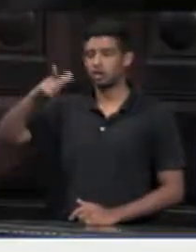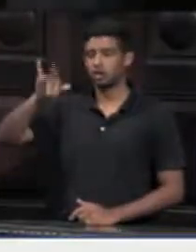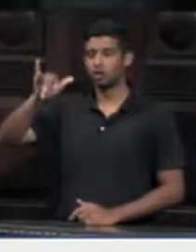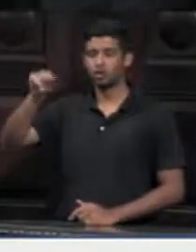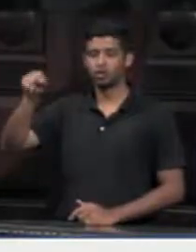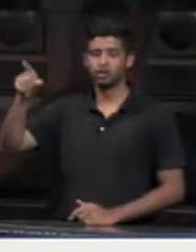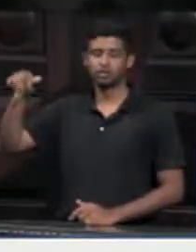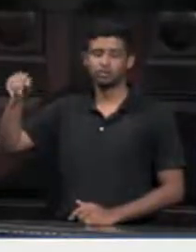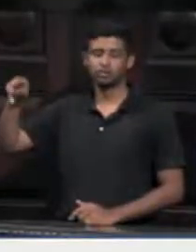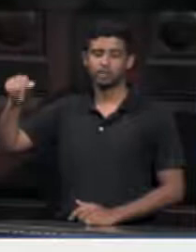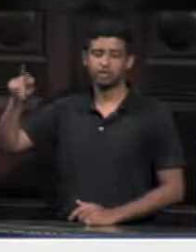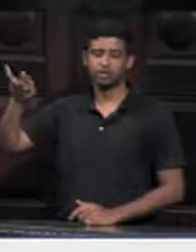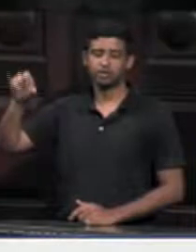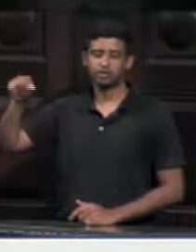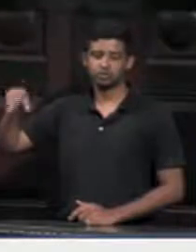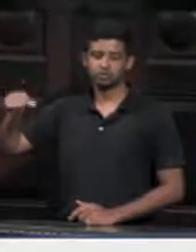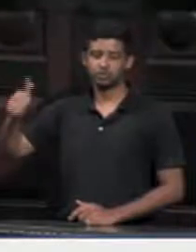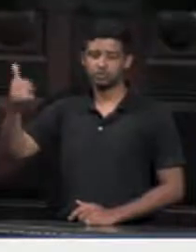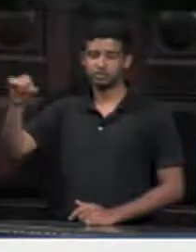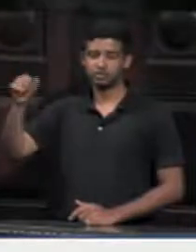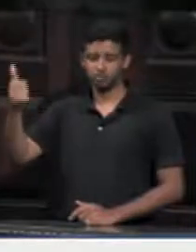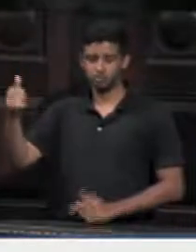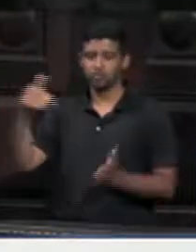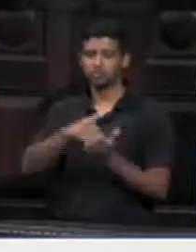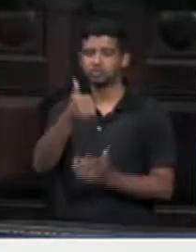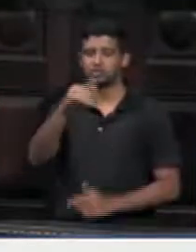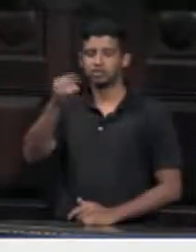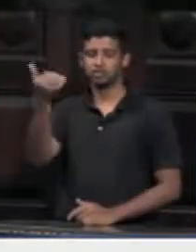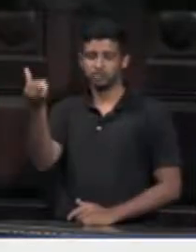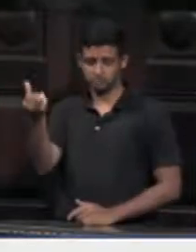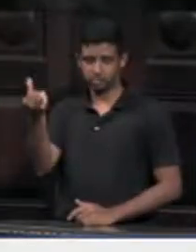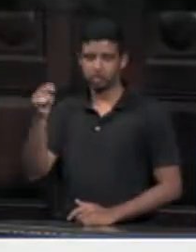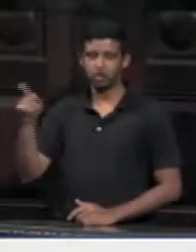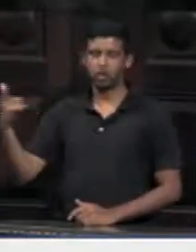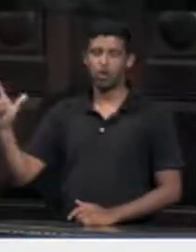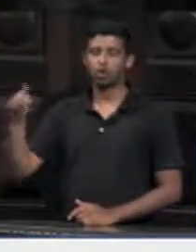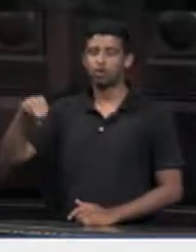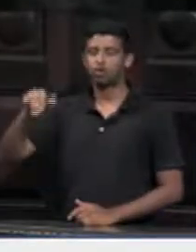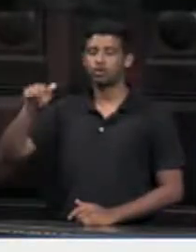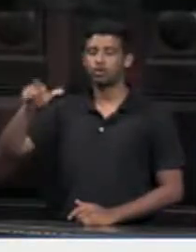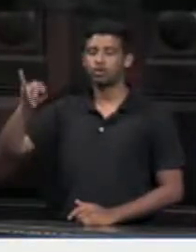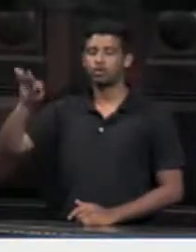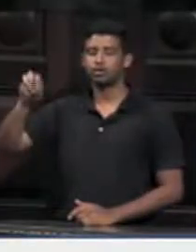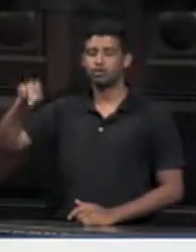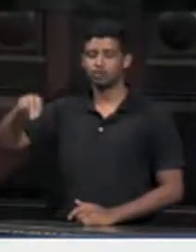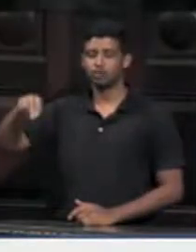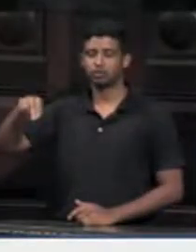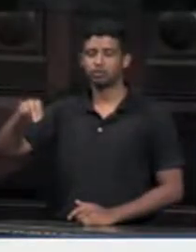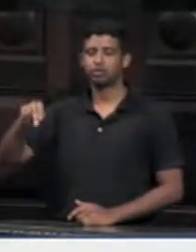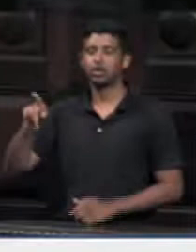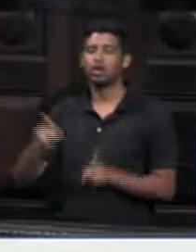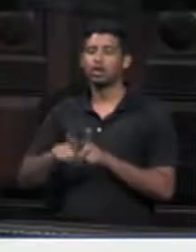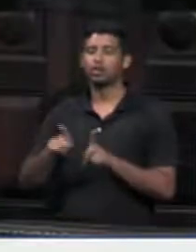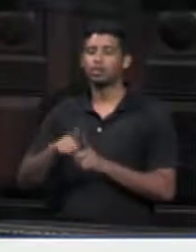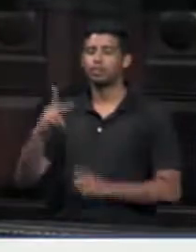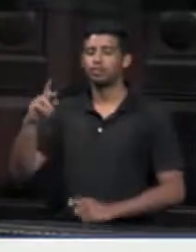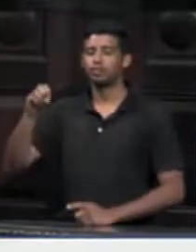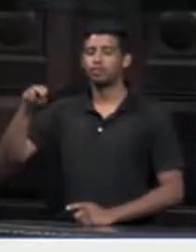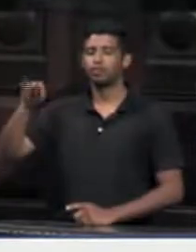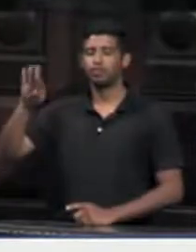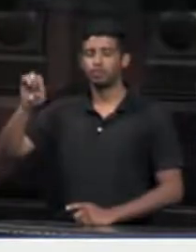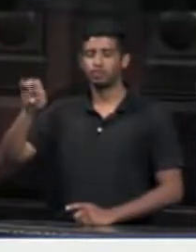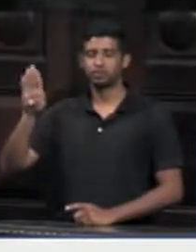a 116. Milton Rangel, 117 a 119. Conte Bittencourt, 120